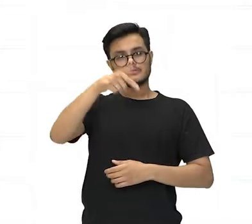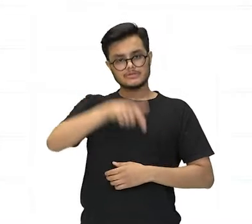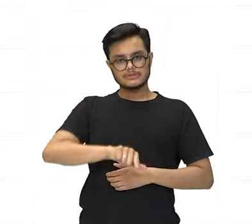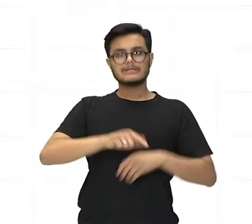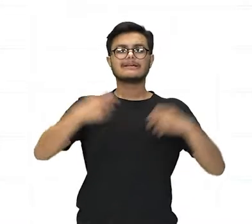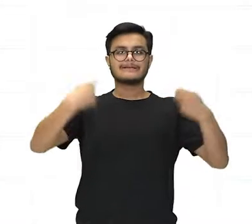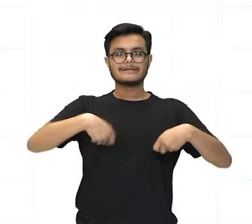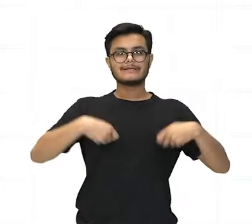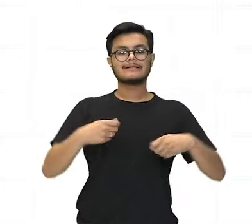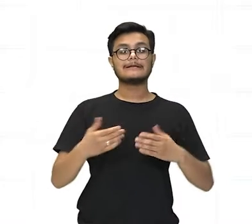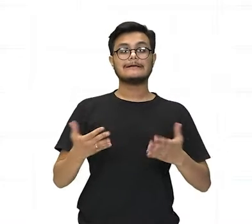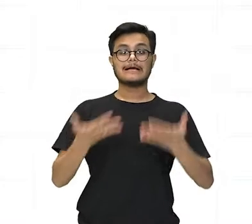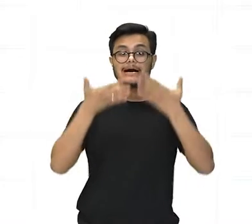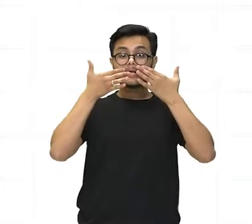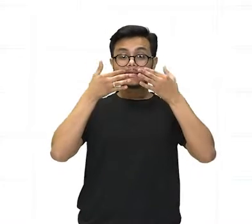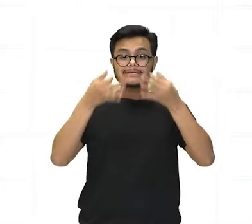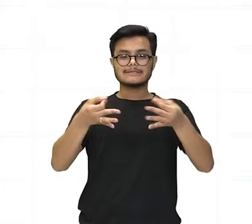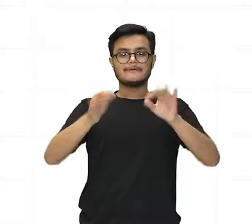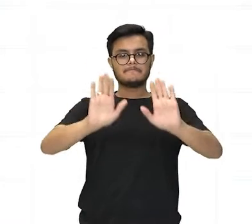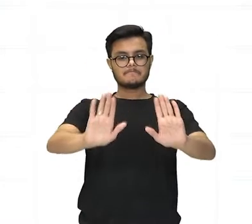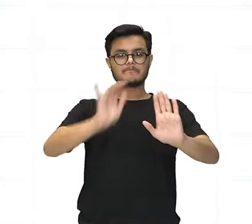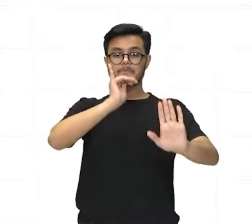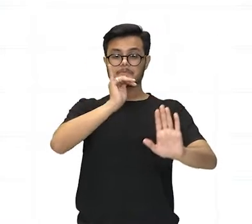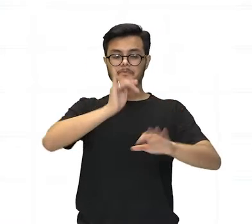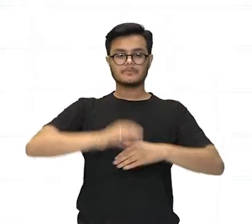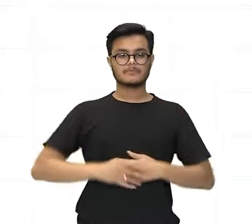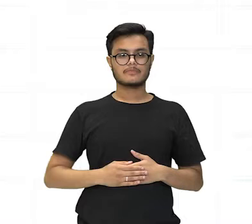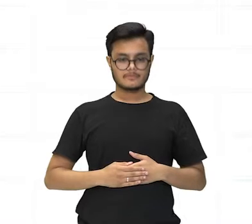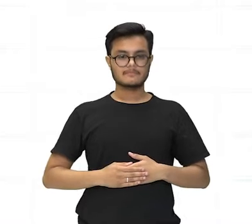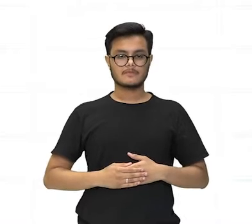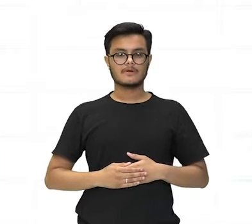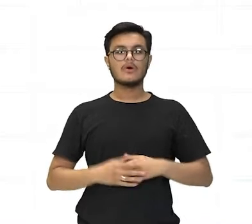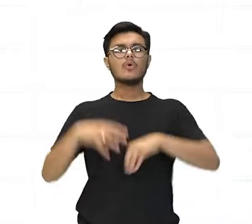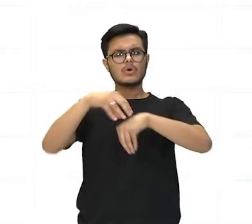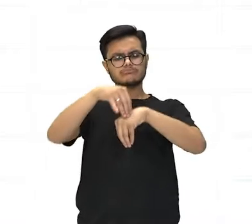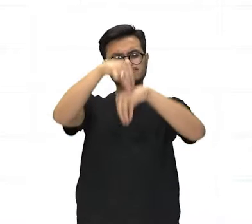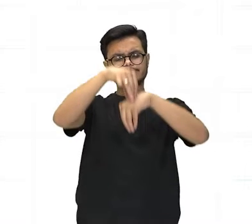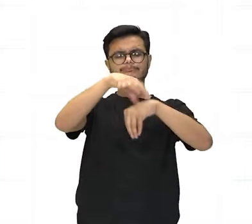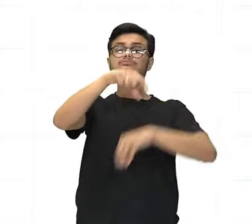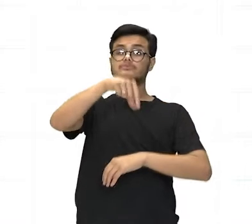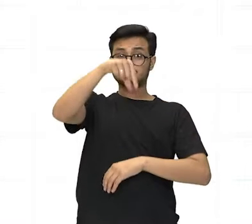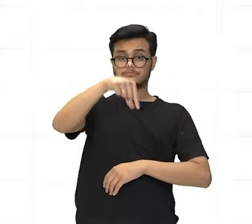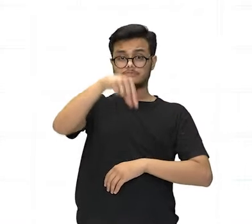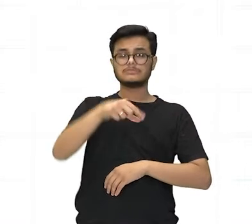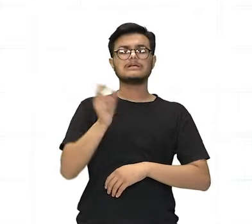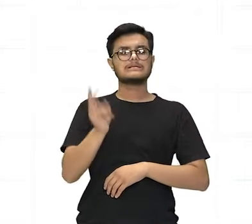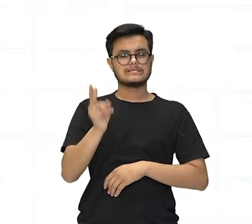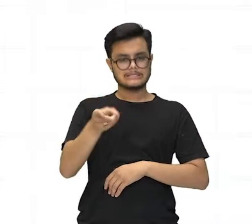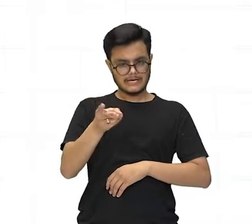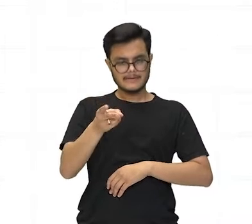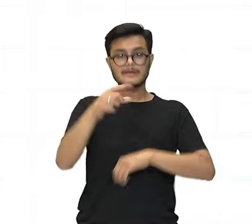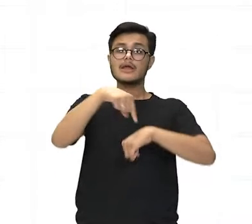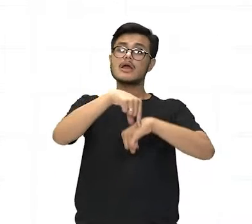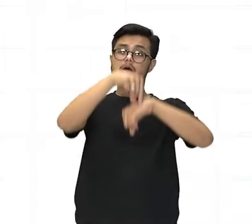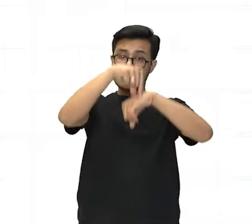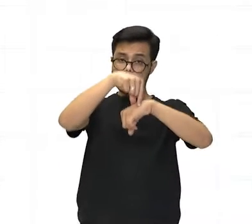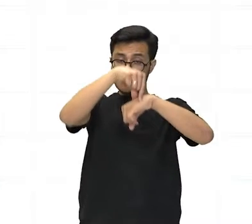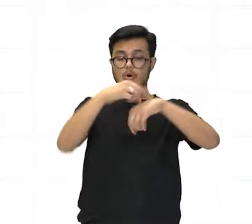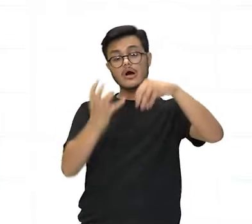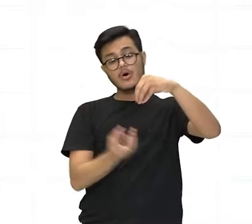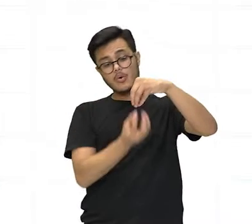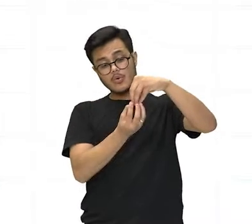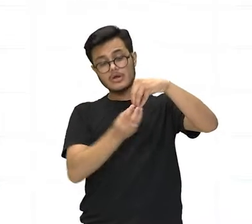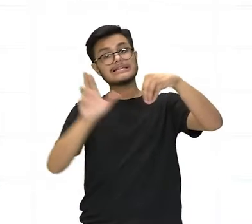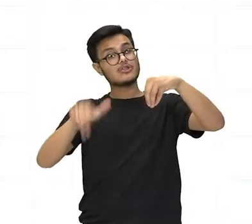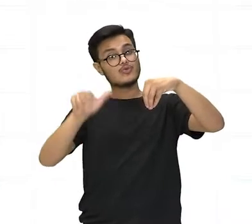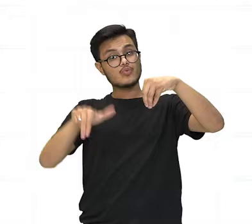questão da atenção. Estando com o dente em mãos, segure o mesmo pela coroa e